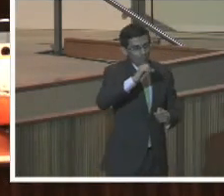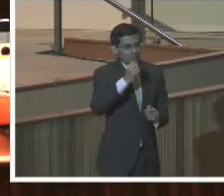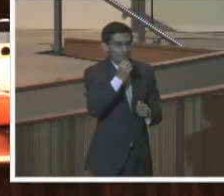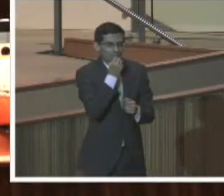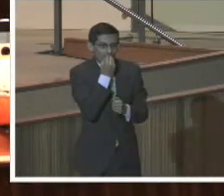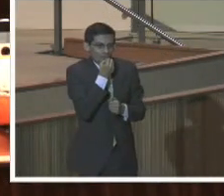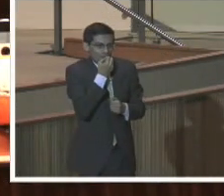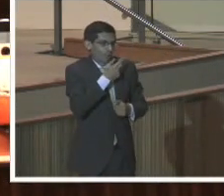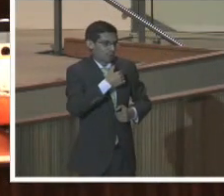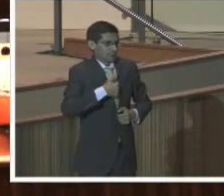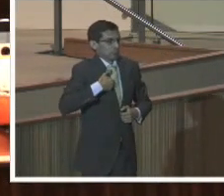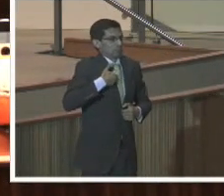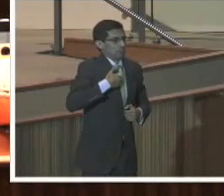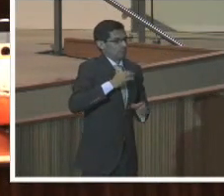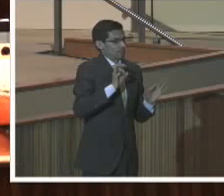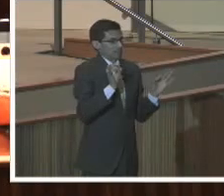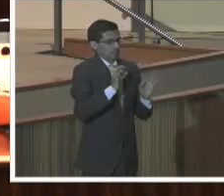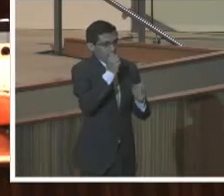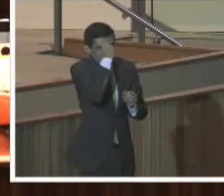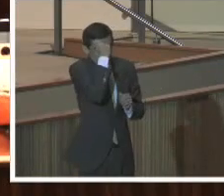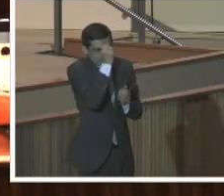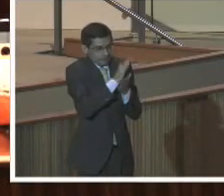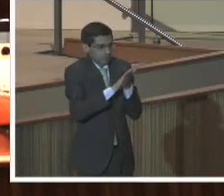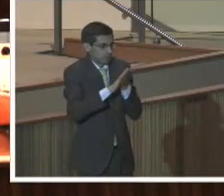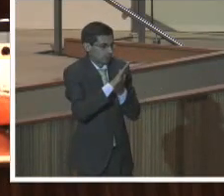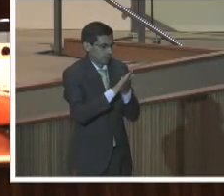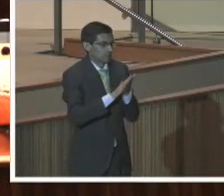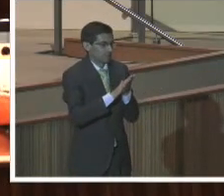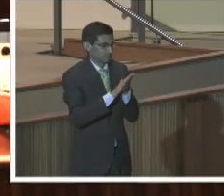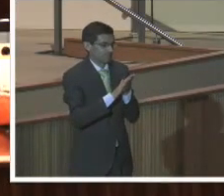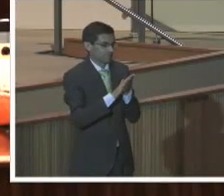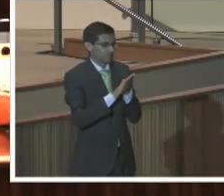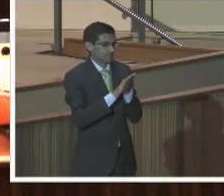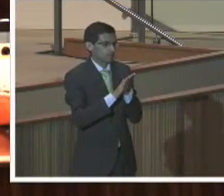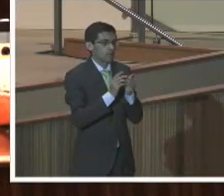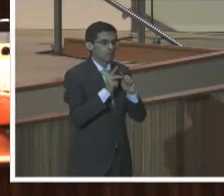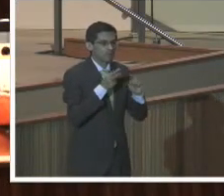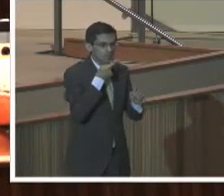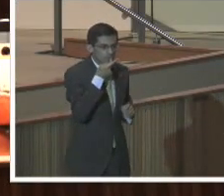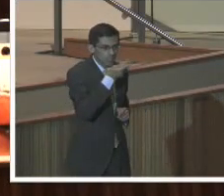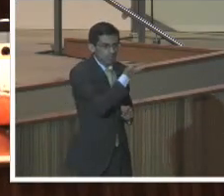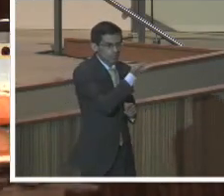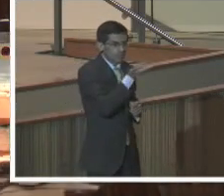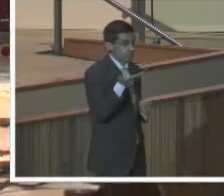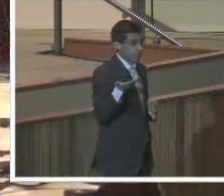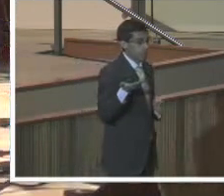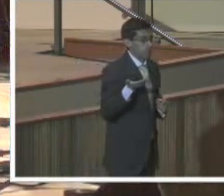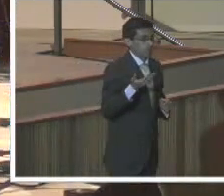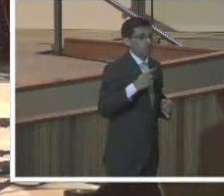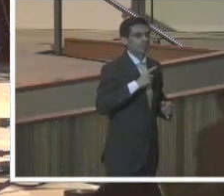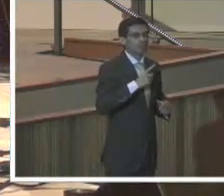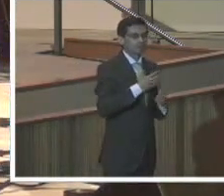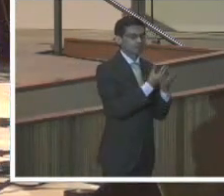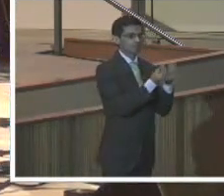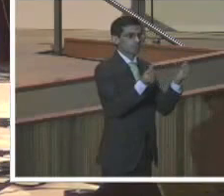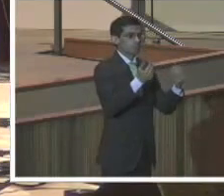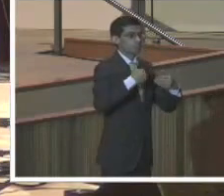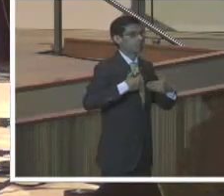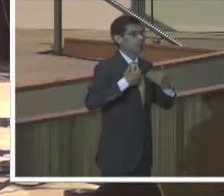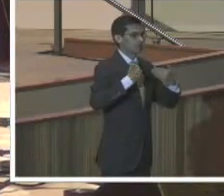se arrepender. E eu queria terminar dizendo que a grande alegria